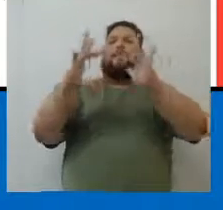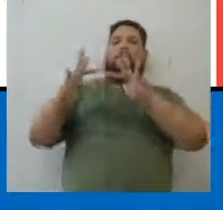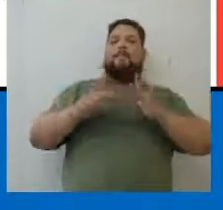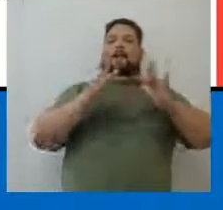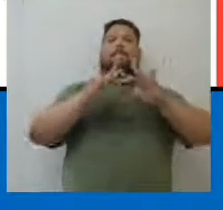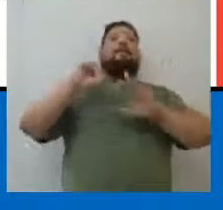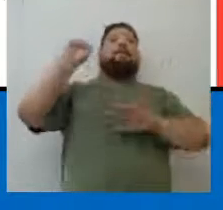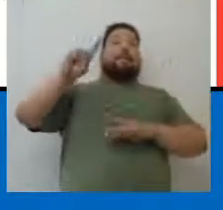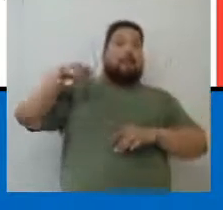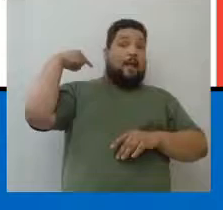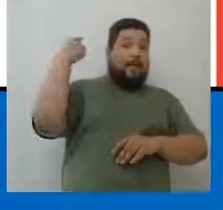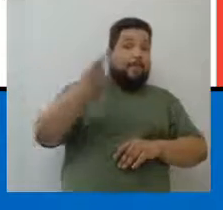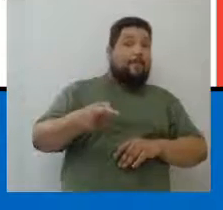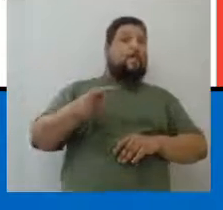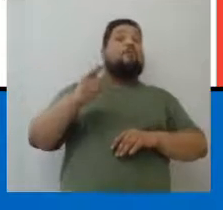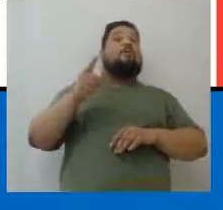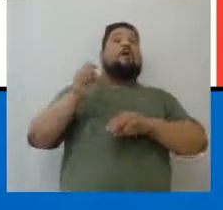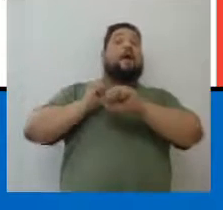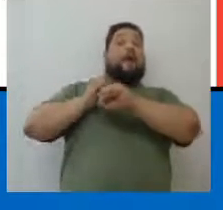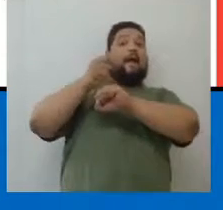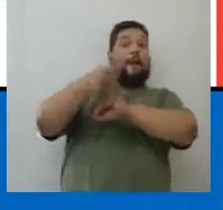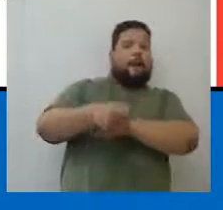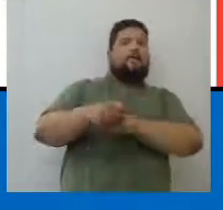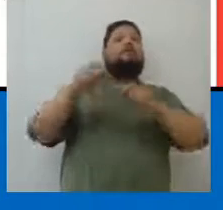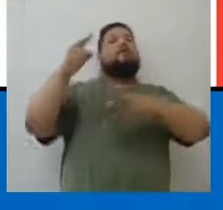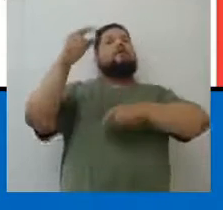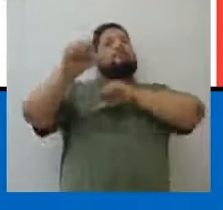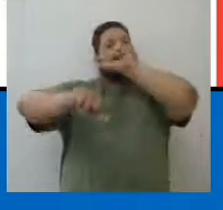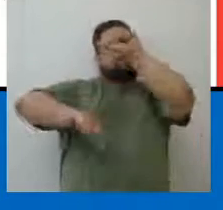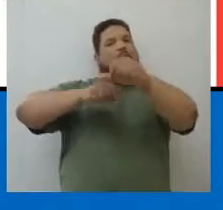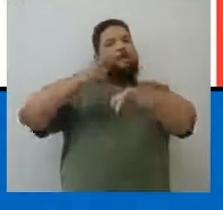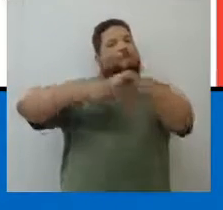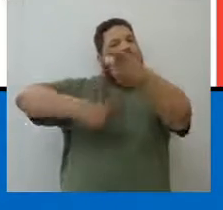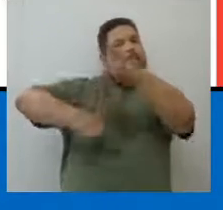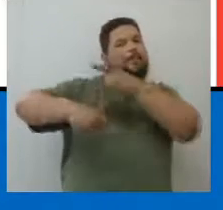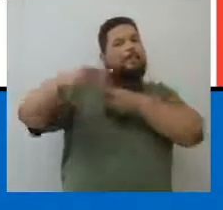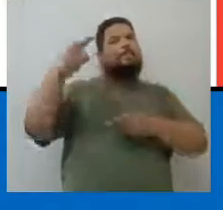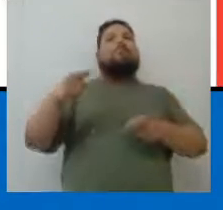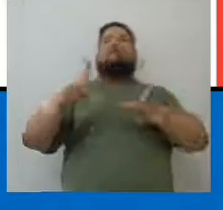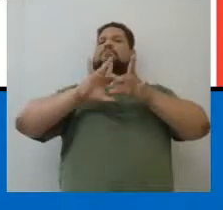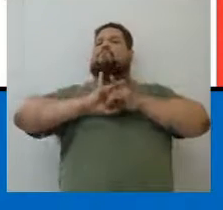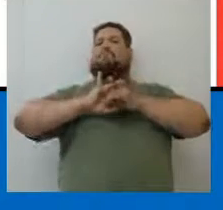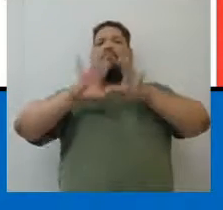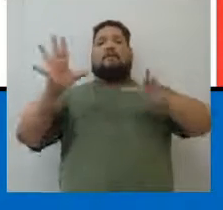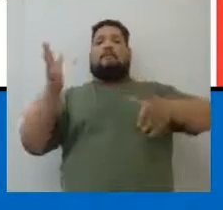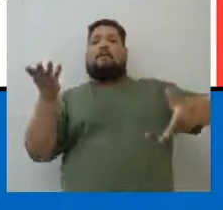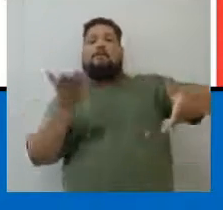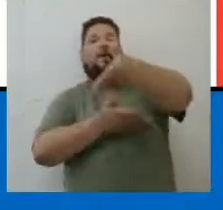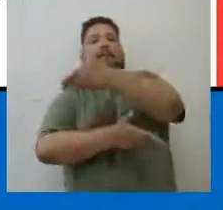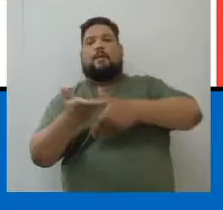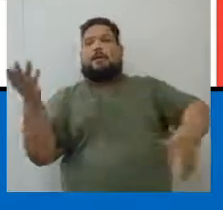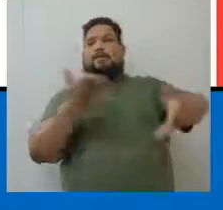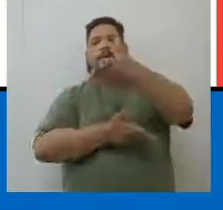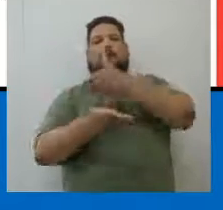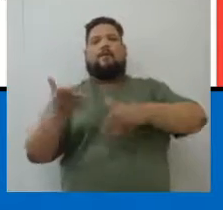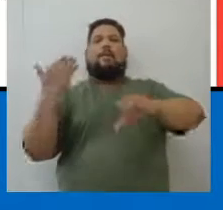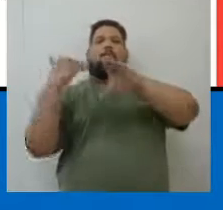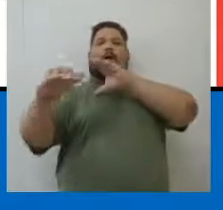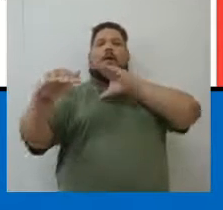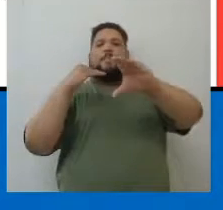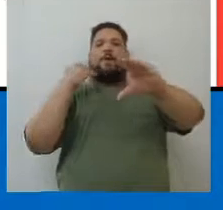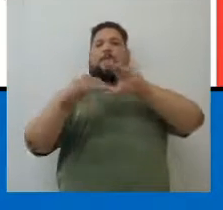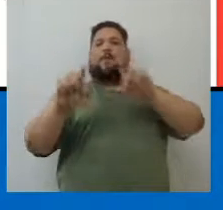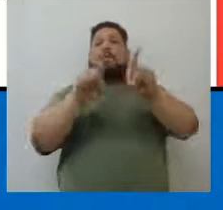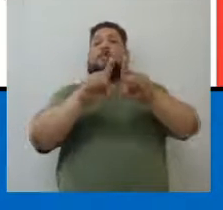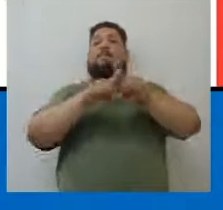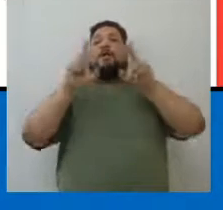e depois, muito tempo depois, que começou a evoluir para ter essa liberdade entre nós aí, e a gente conseguir trocar essas mensagens